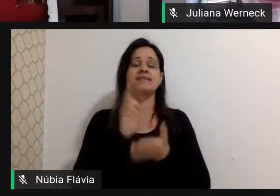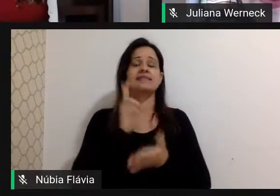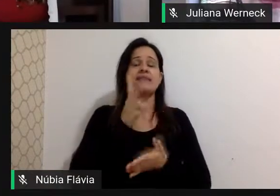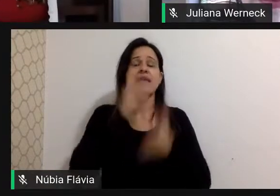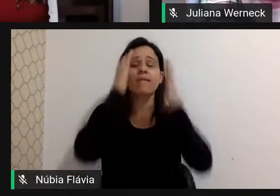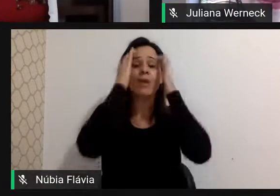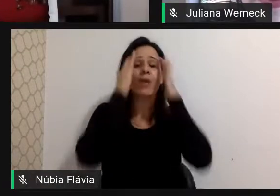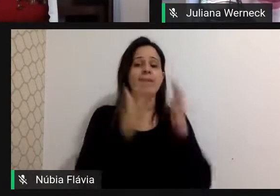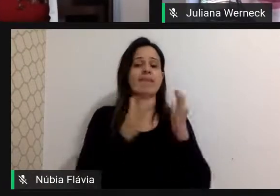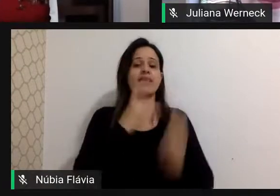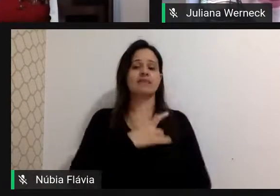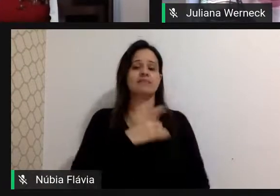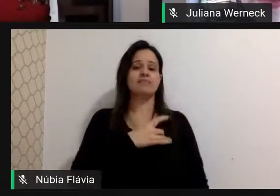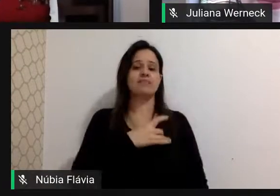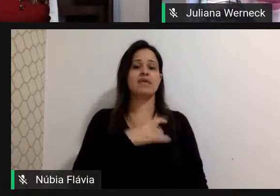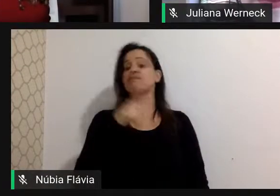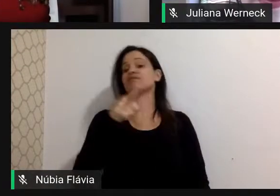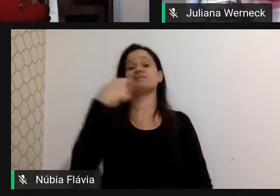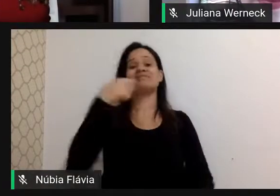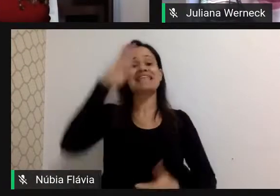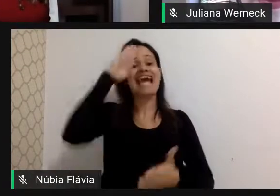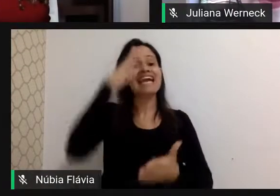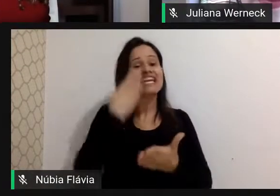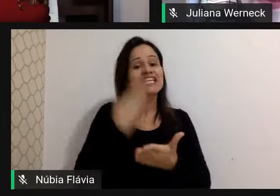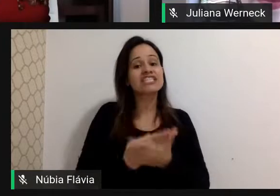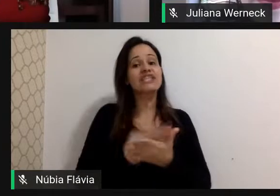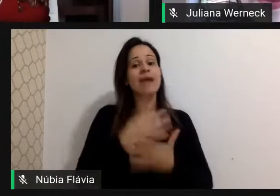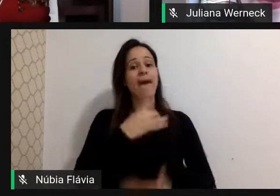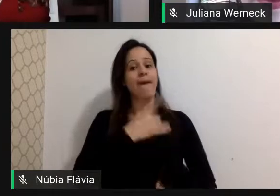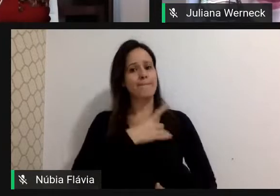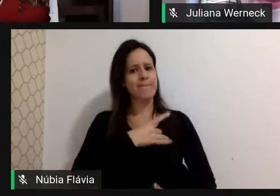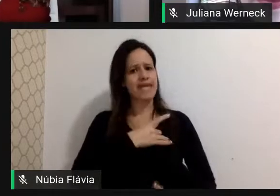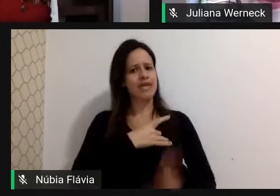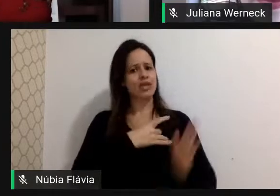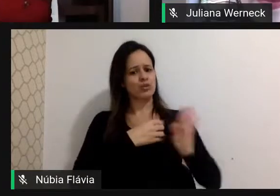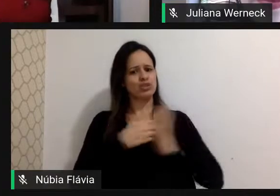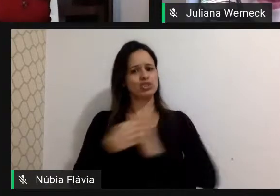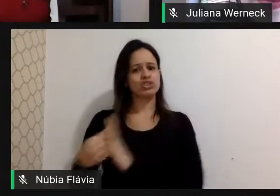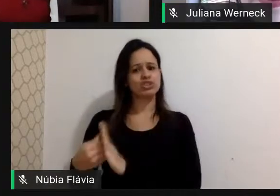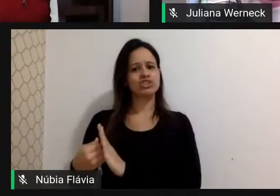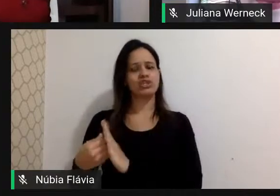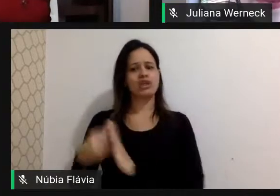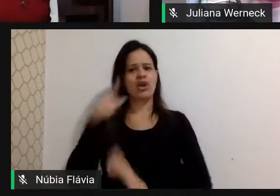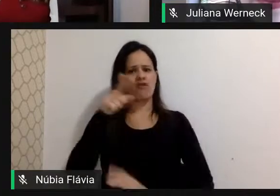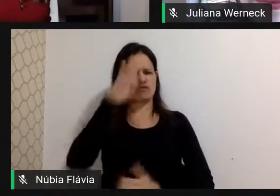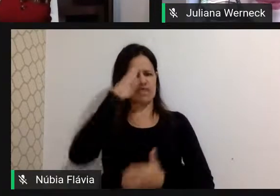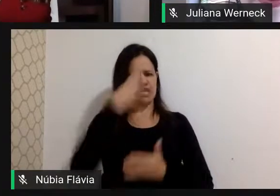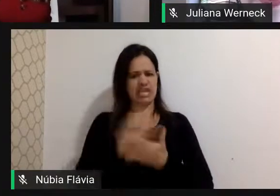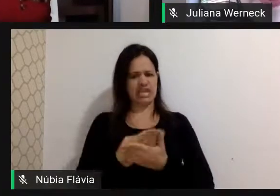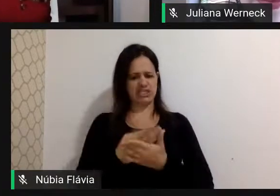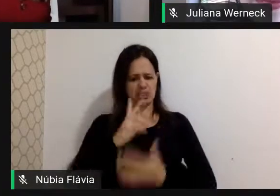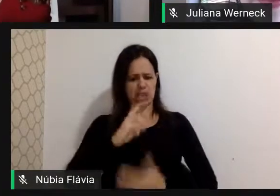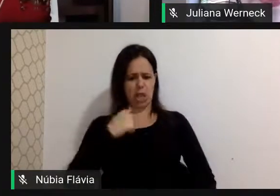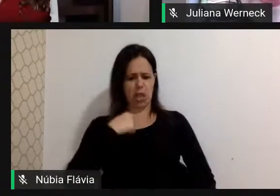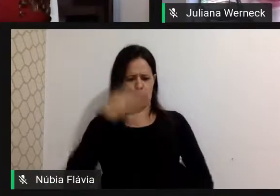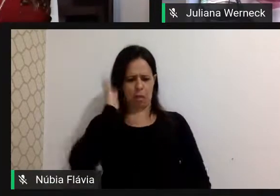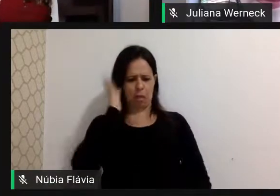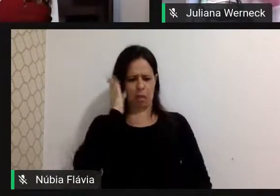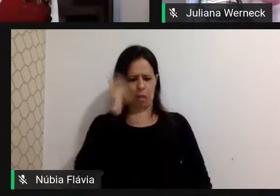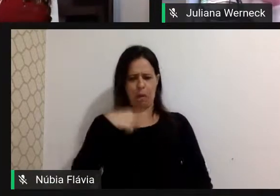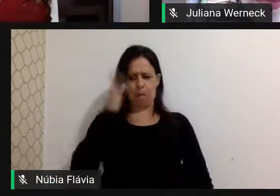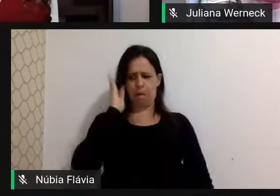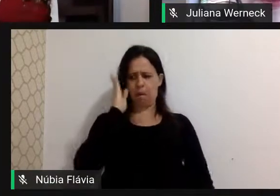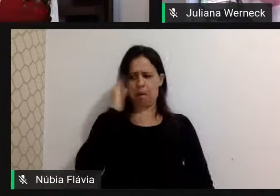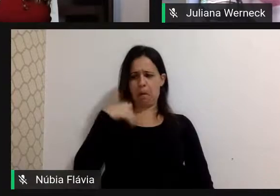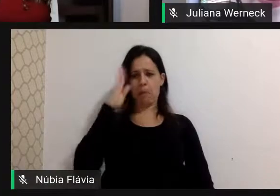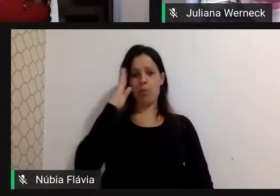no fundo você criou uma percepção sobre si mesmo de que você é burro, você não consegue aprender. Então, não tem muito a ver